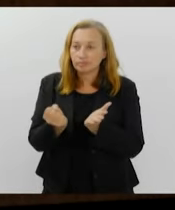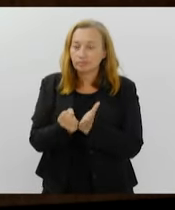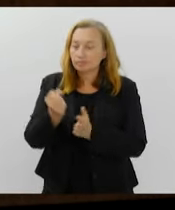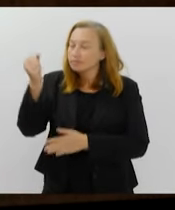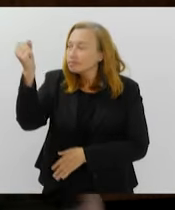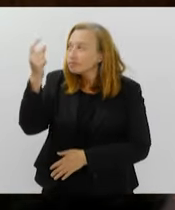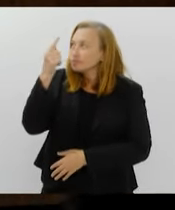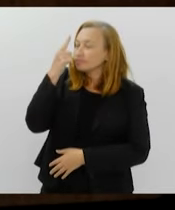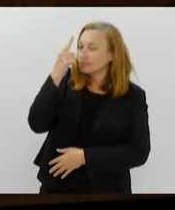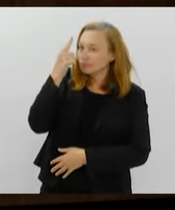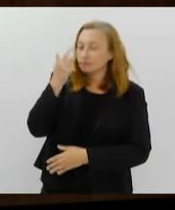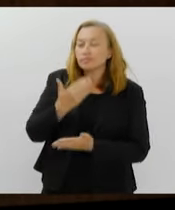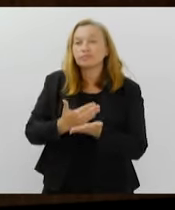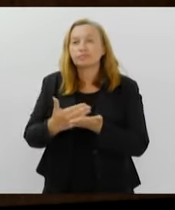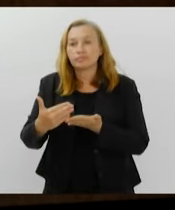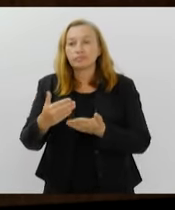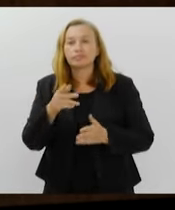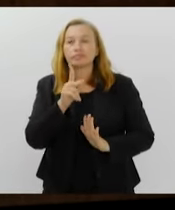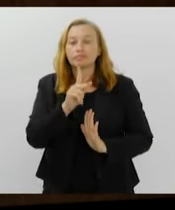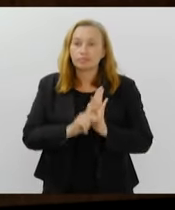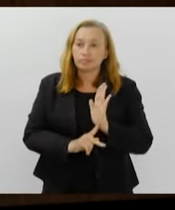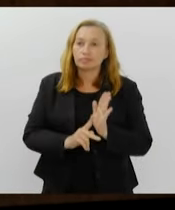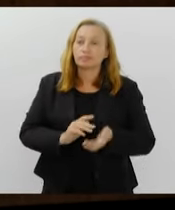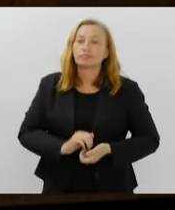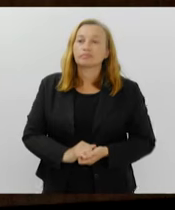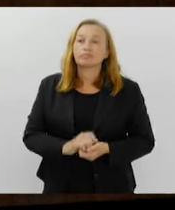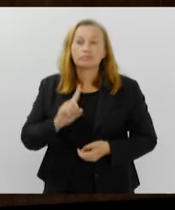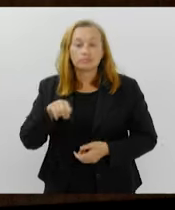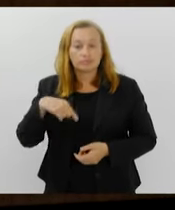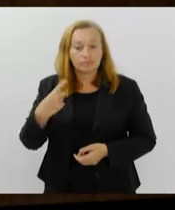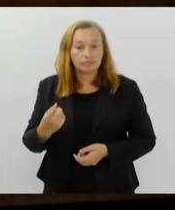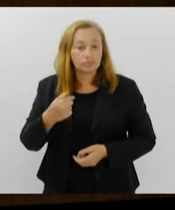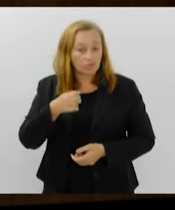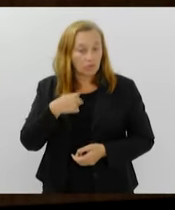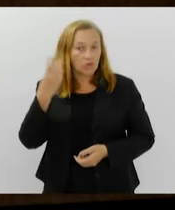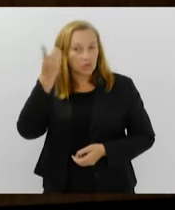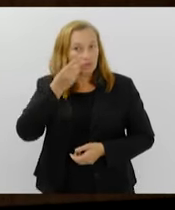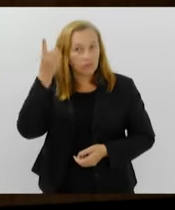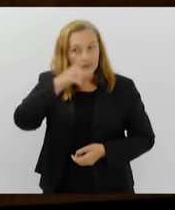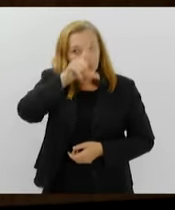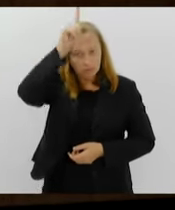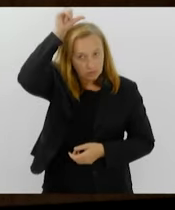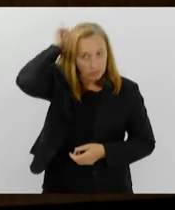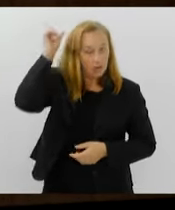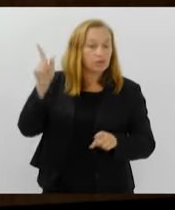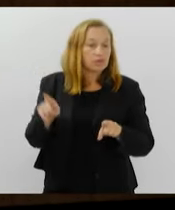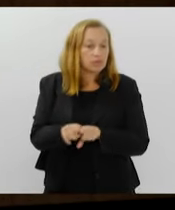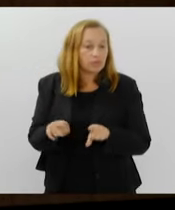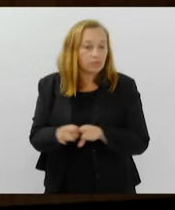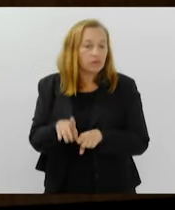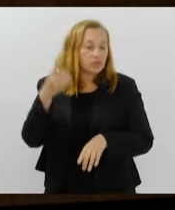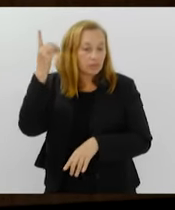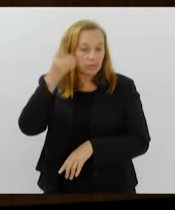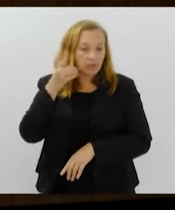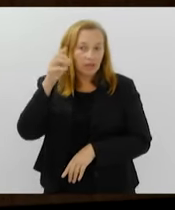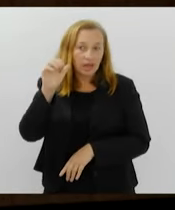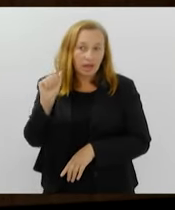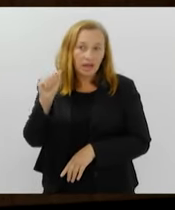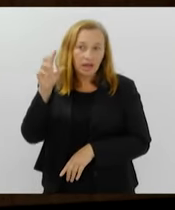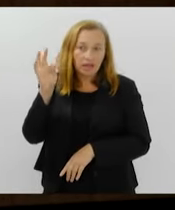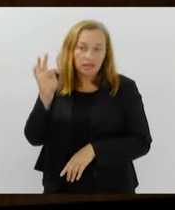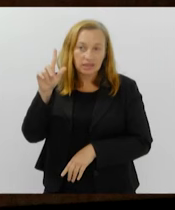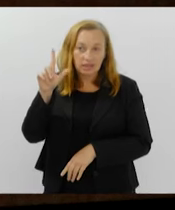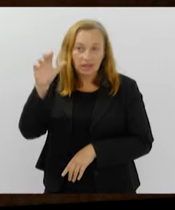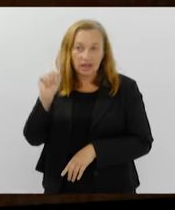inspirador inicial do projeto depois eu o deputado Luis Paulo que tá aqui também Deputado Átila Deputado